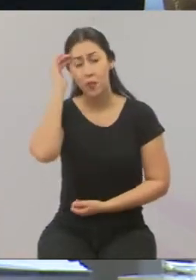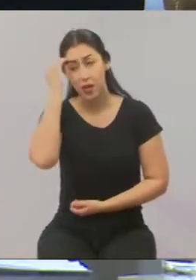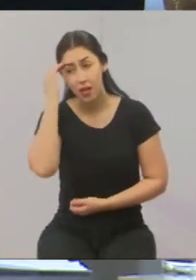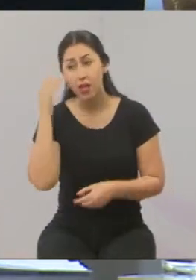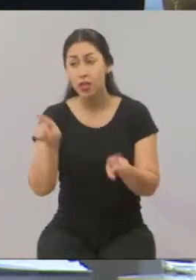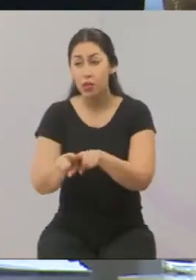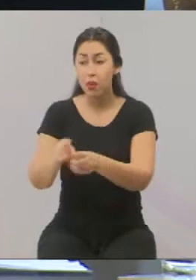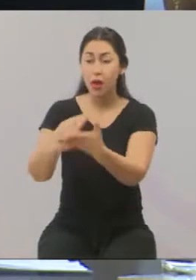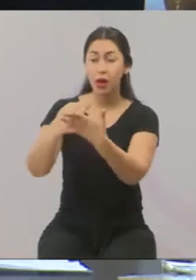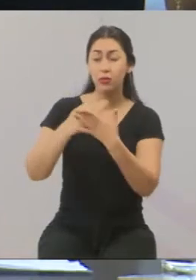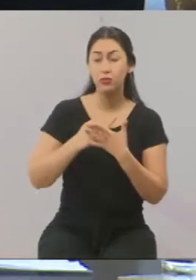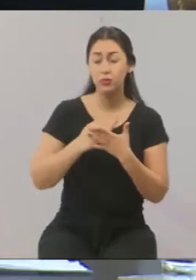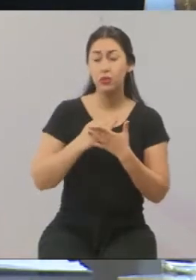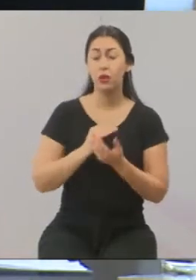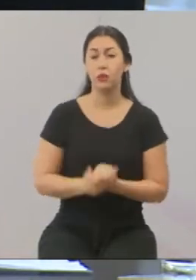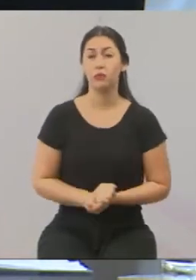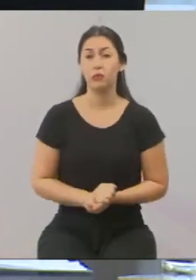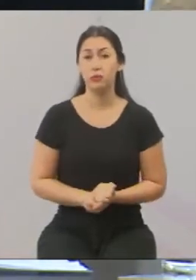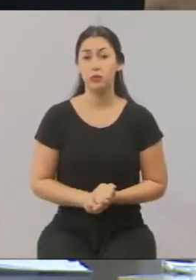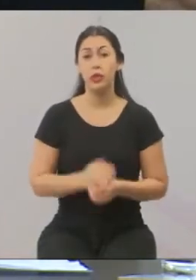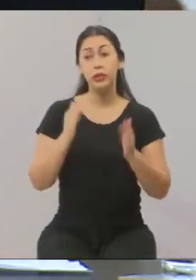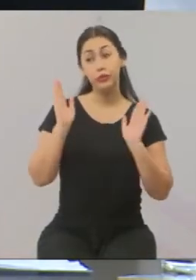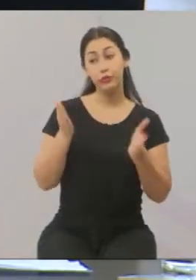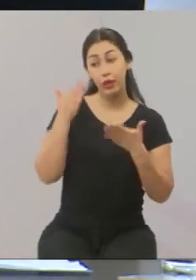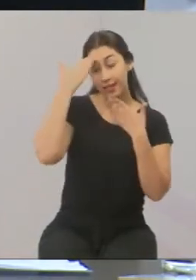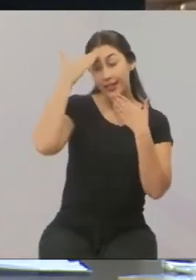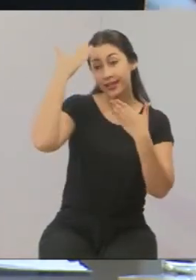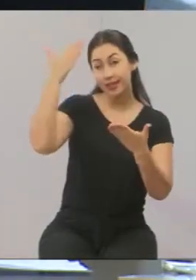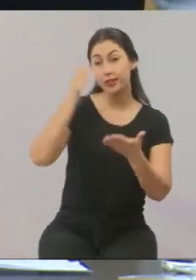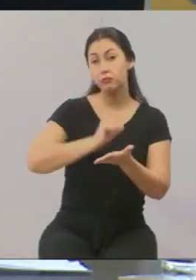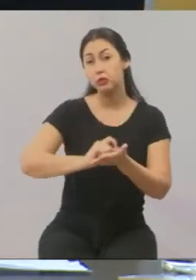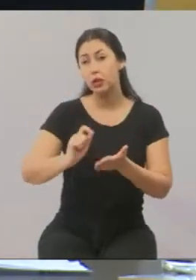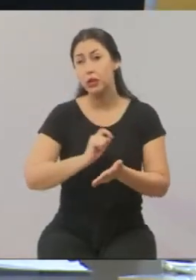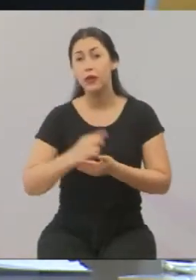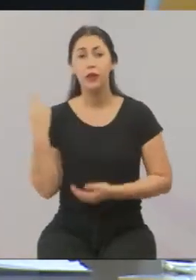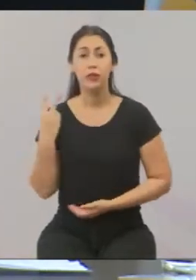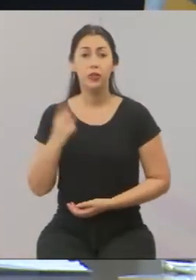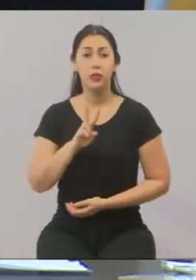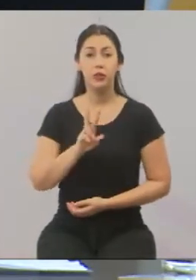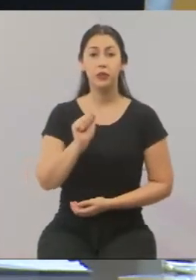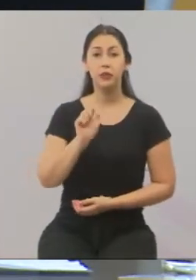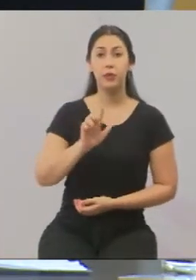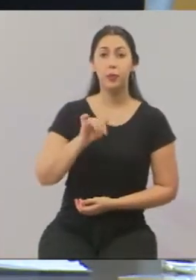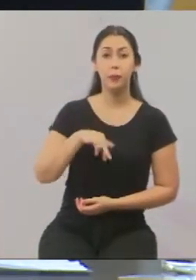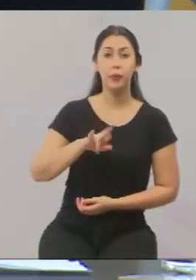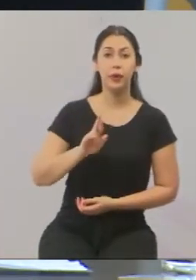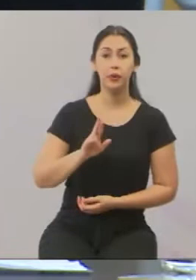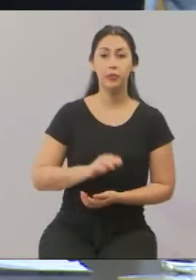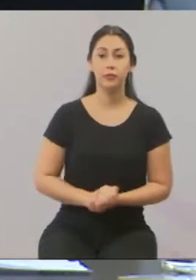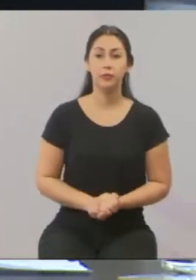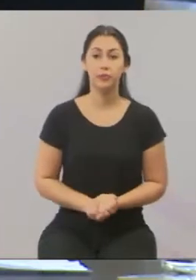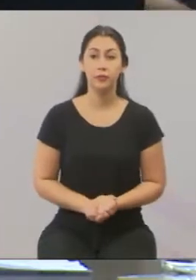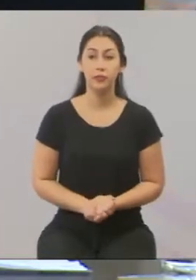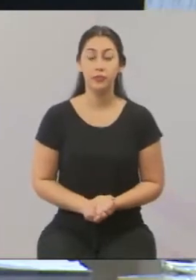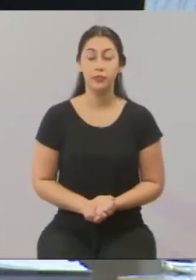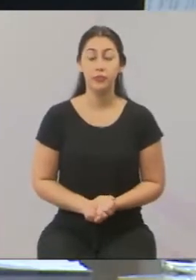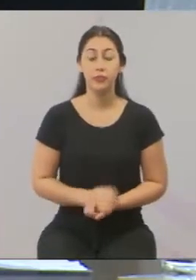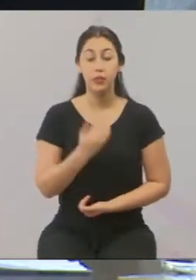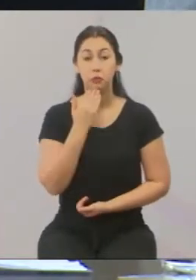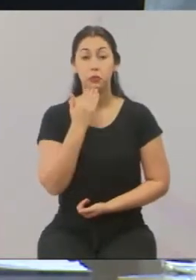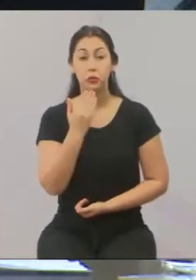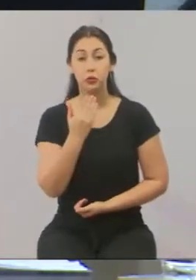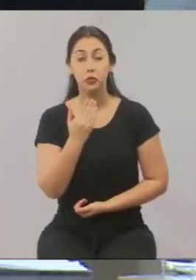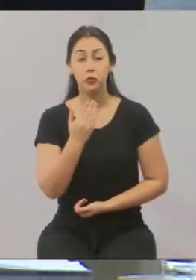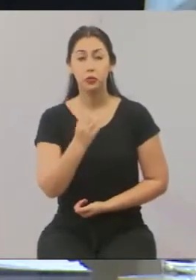préstimos dessa concessionária, antecipando agradecimento pela atenção dispensada, subscrevemos. Vereador Valmir Parque do Meia Lua.